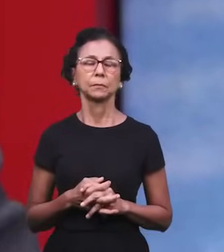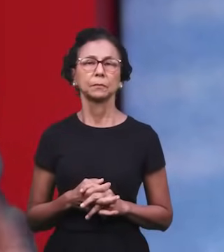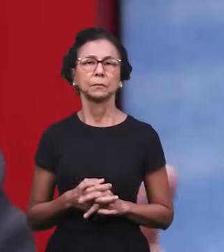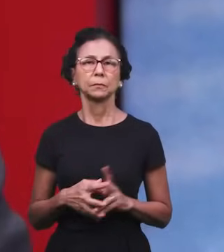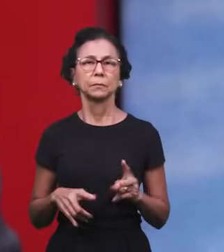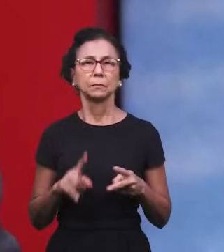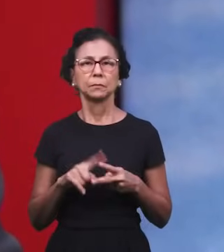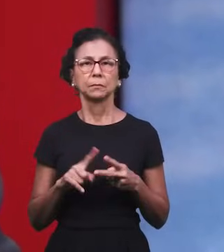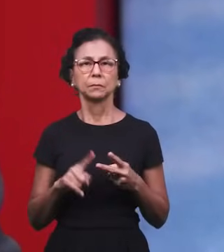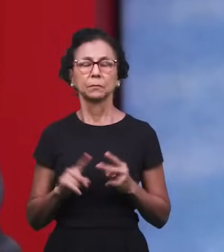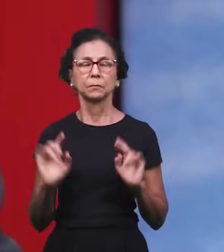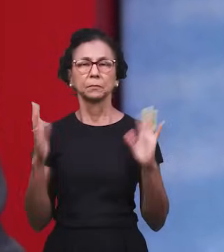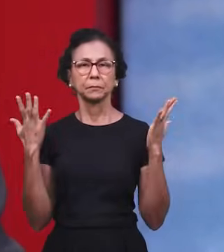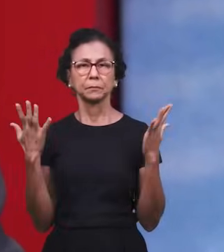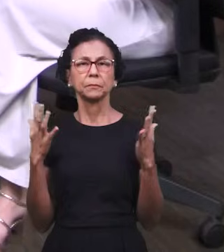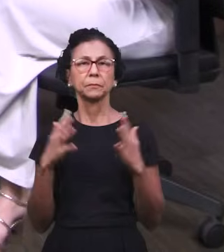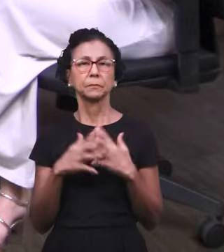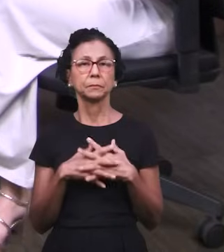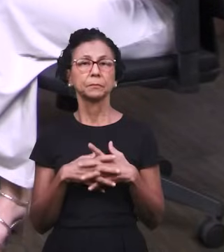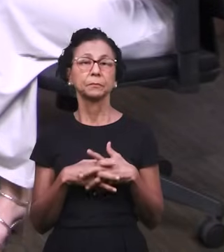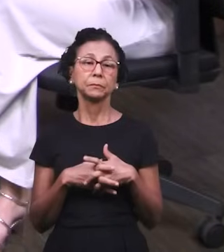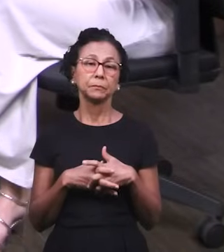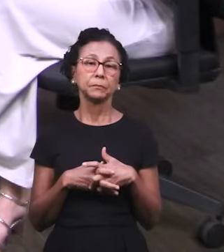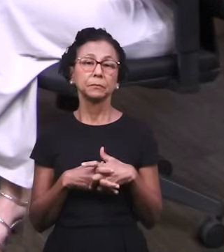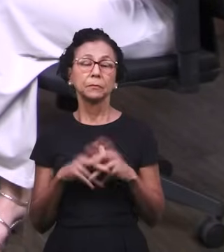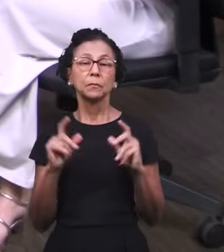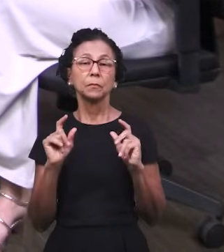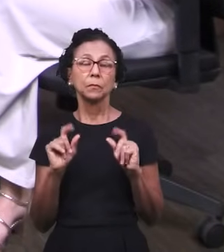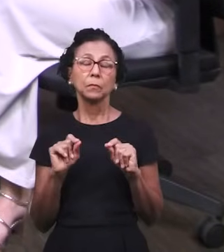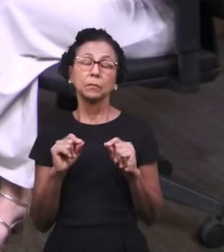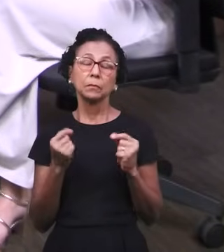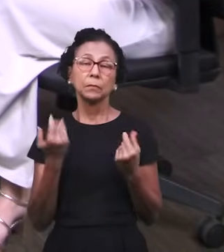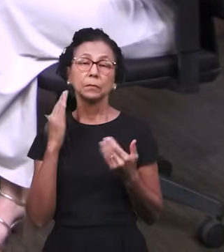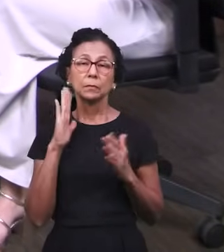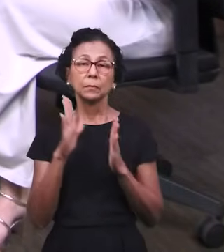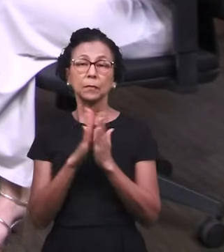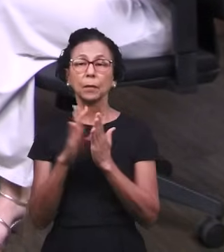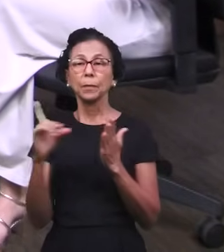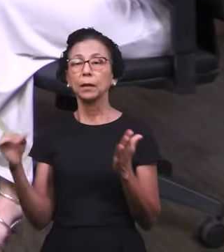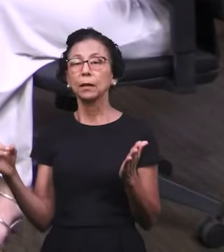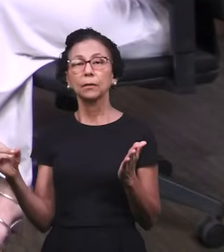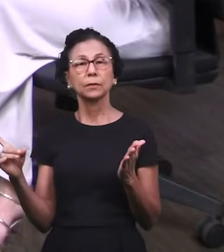e aplicar a palavra. Eu entendo que a maneira mais